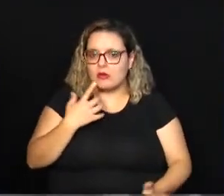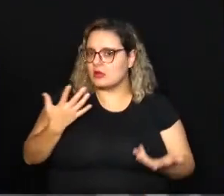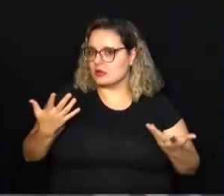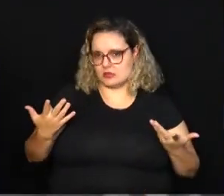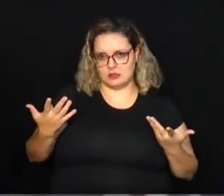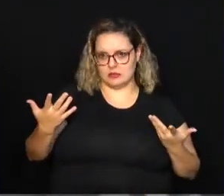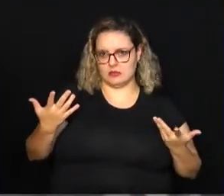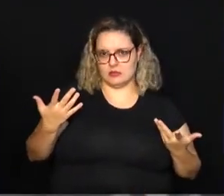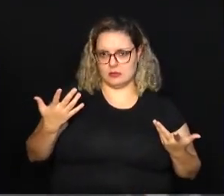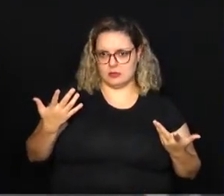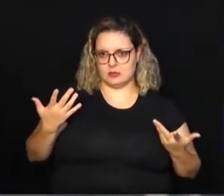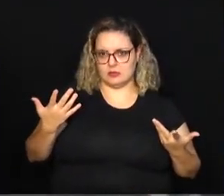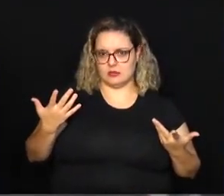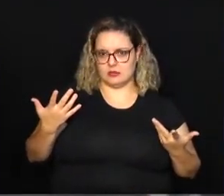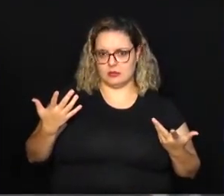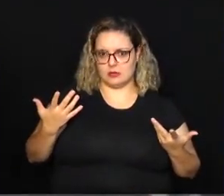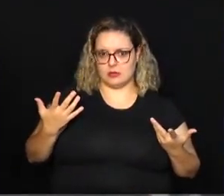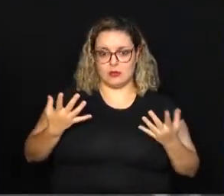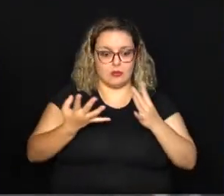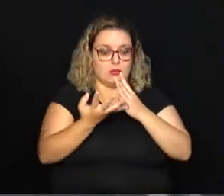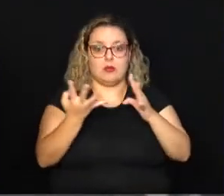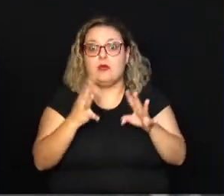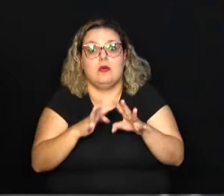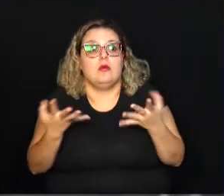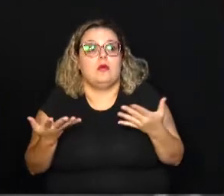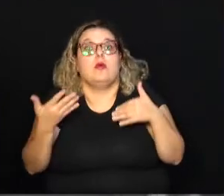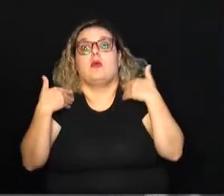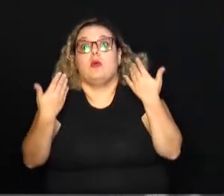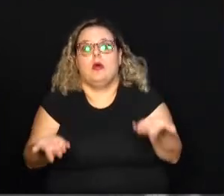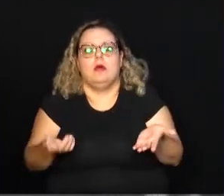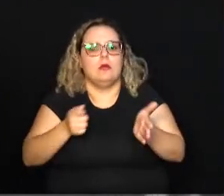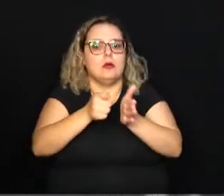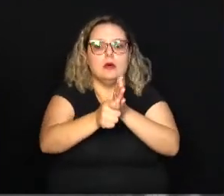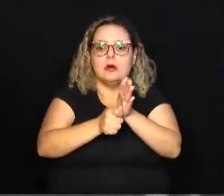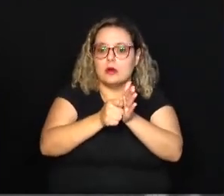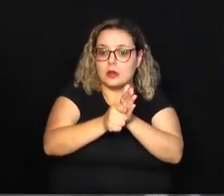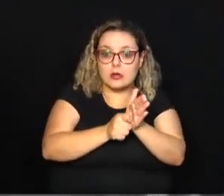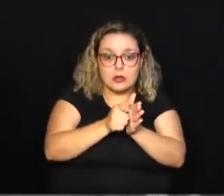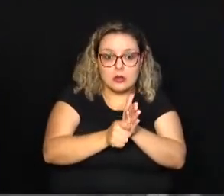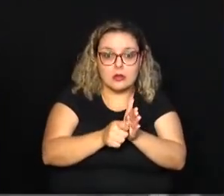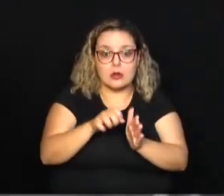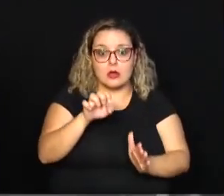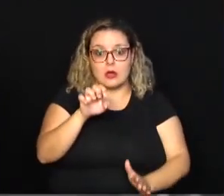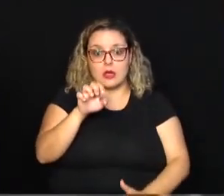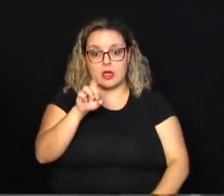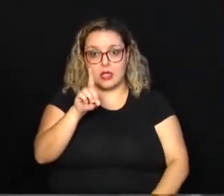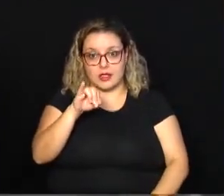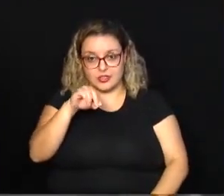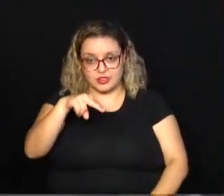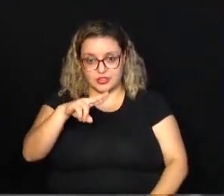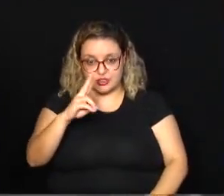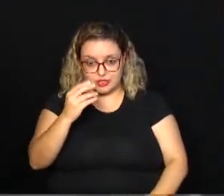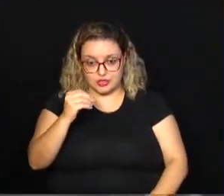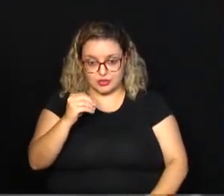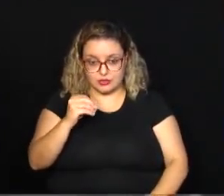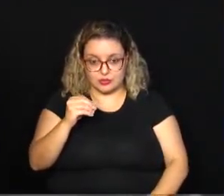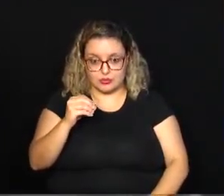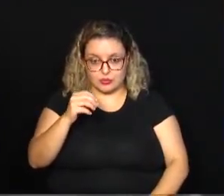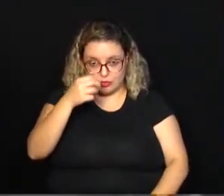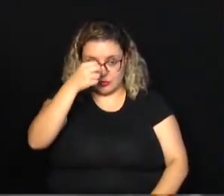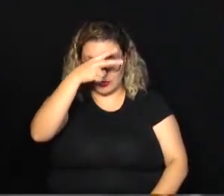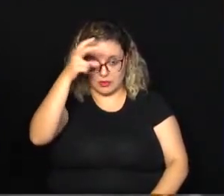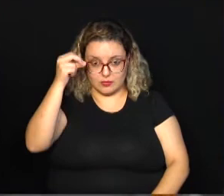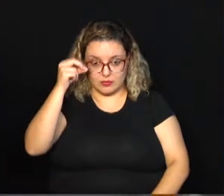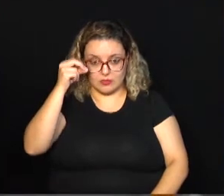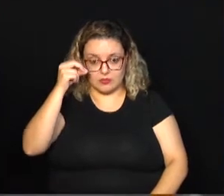gente precisa de afastamento? Óbvio, em Araraquara, o prefeito Edinho, ele fez um lockdown numa cidade que,